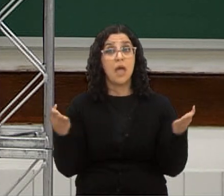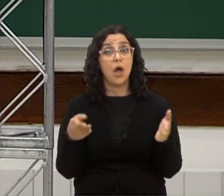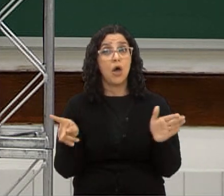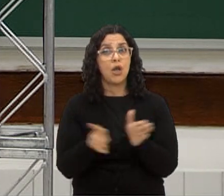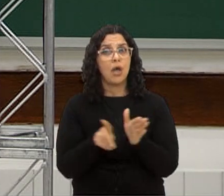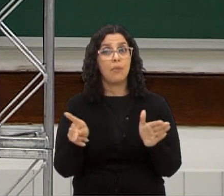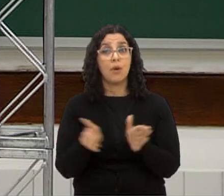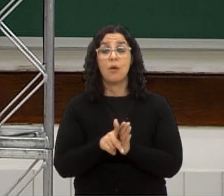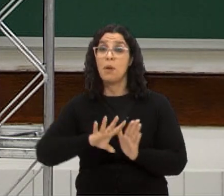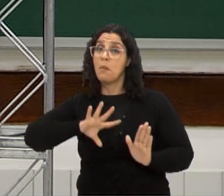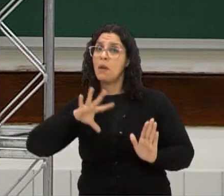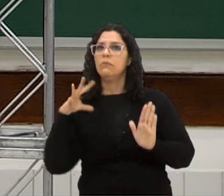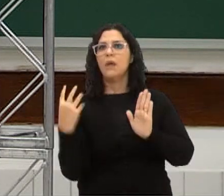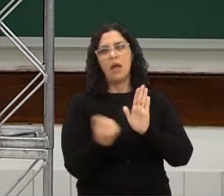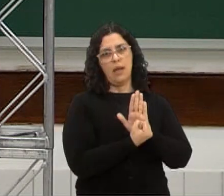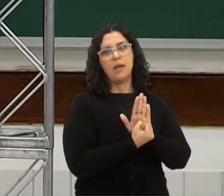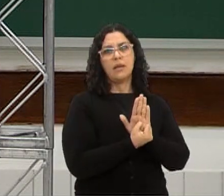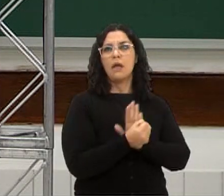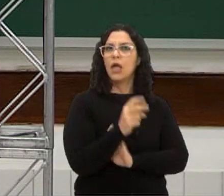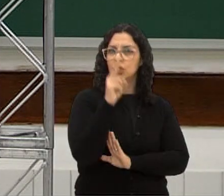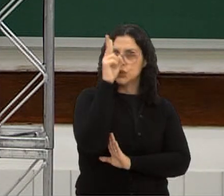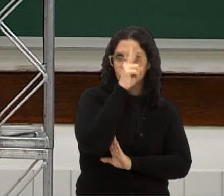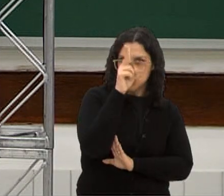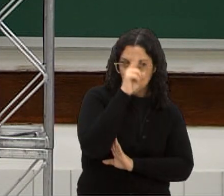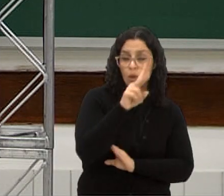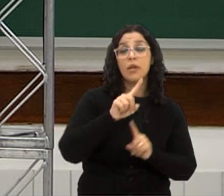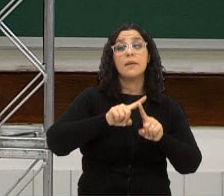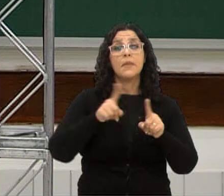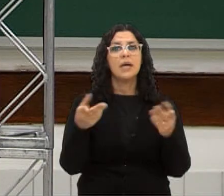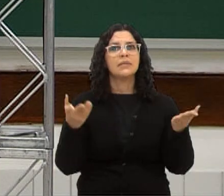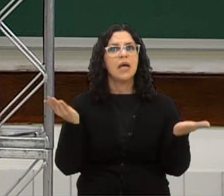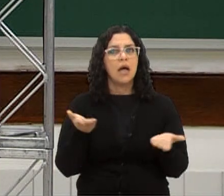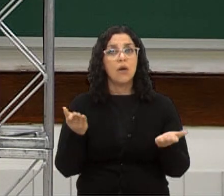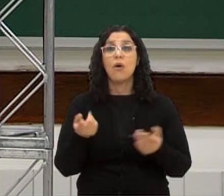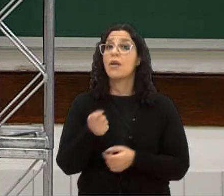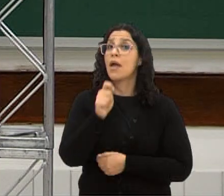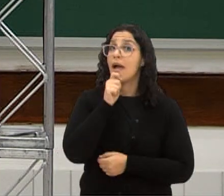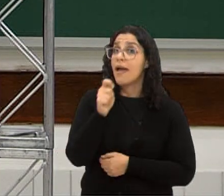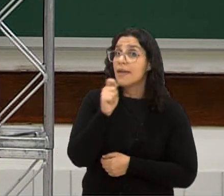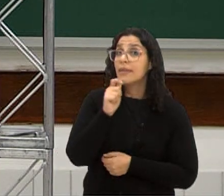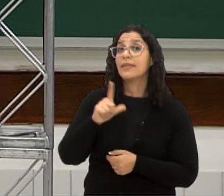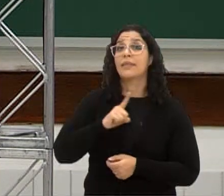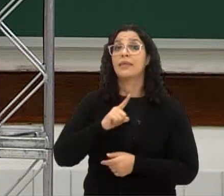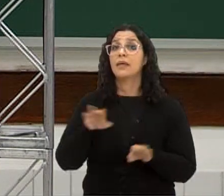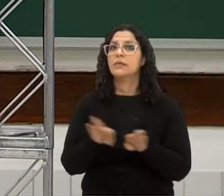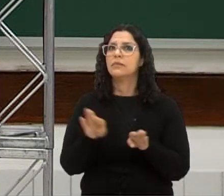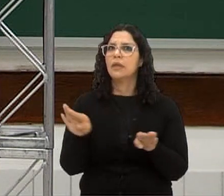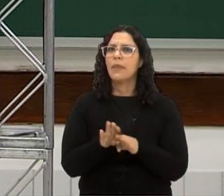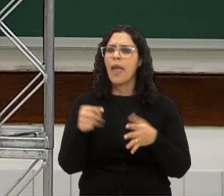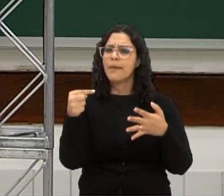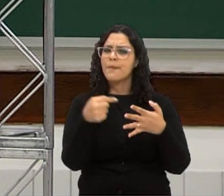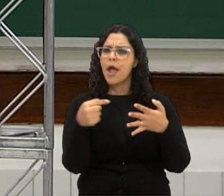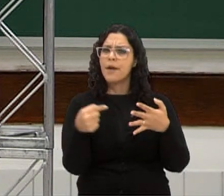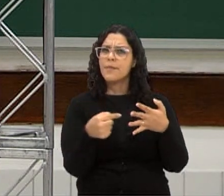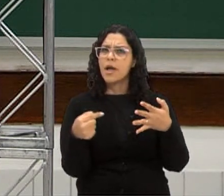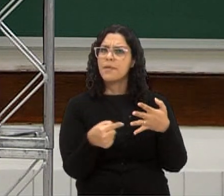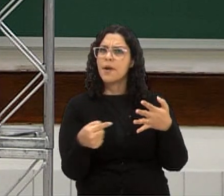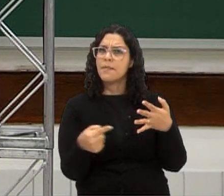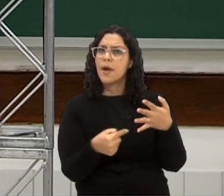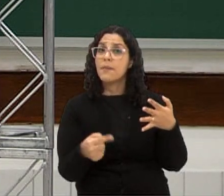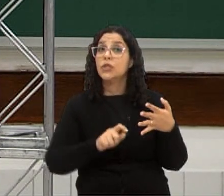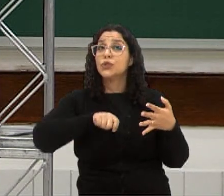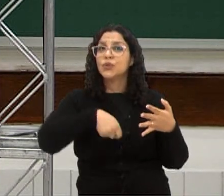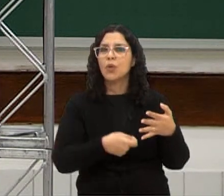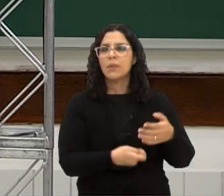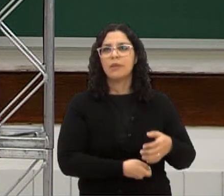ato simbólico, histórico, simbólico, mas que ainda terão mais fatos históricos relacionados à